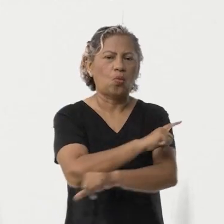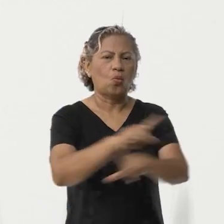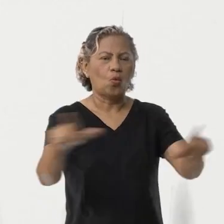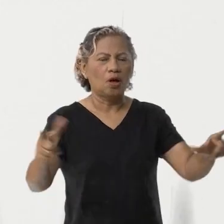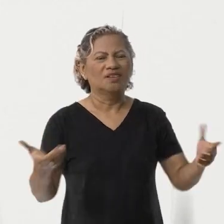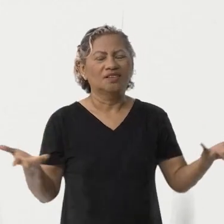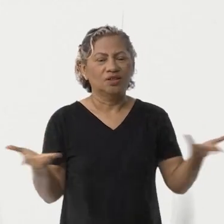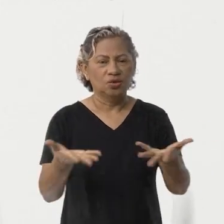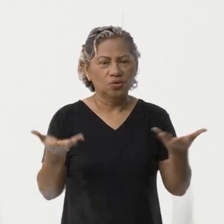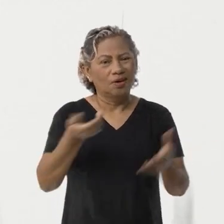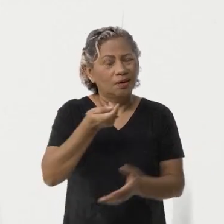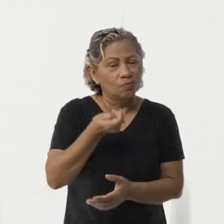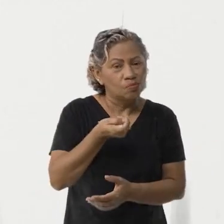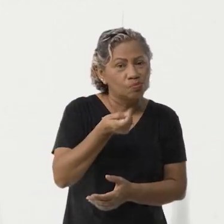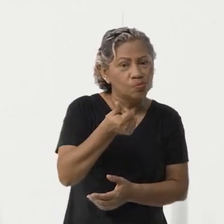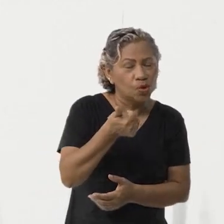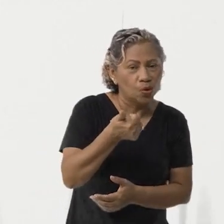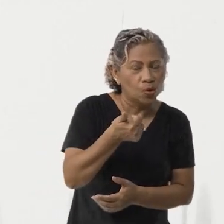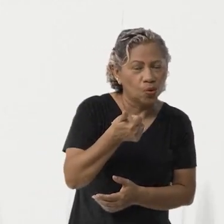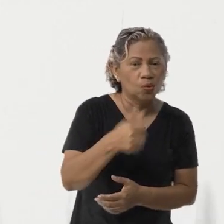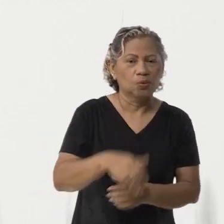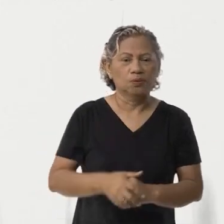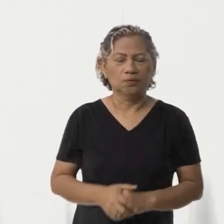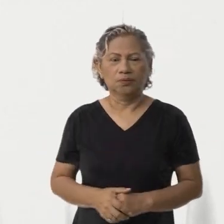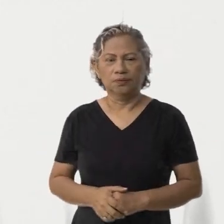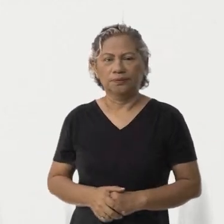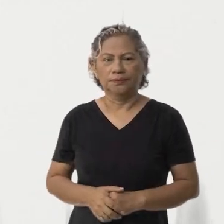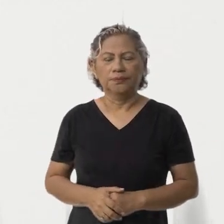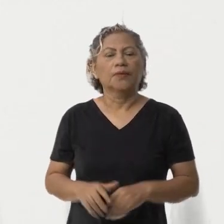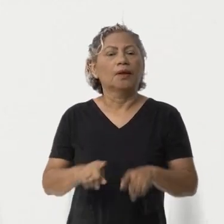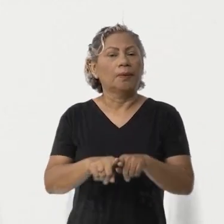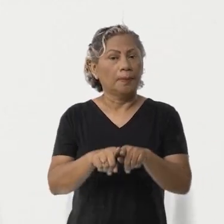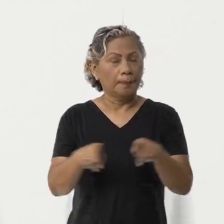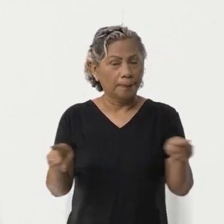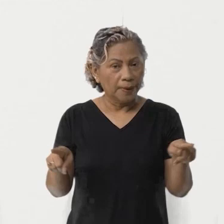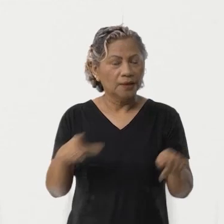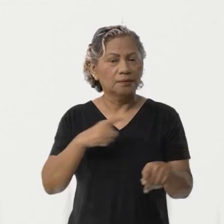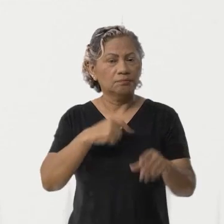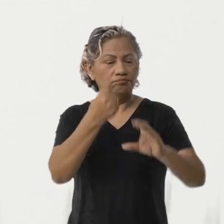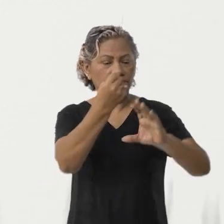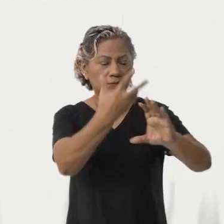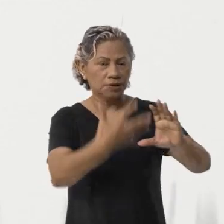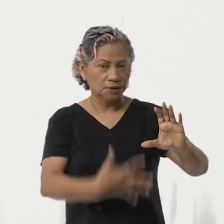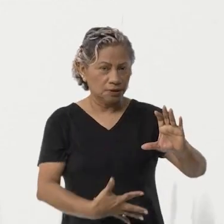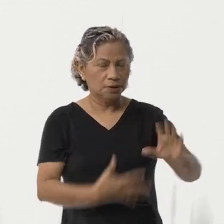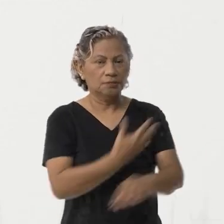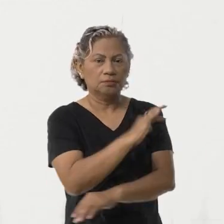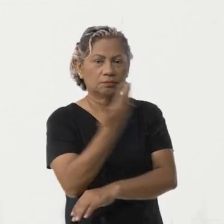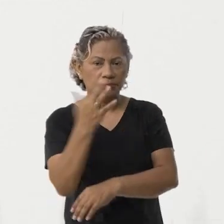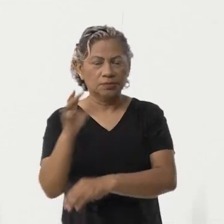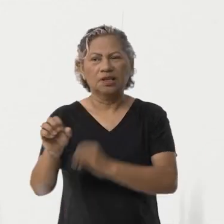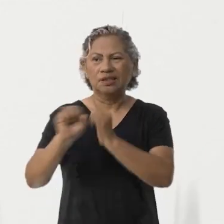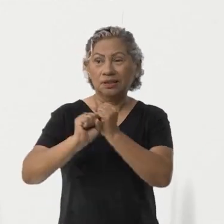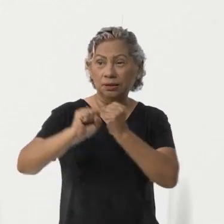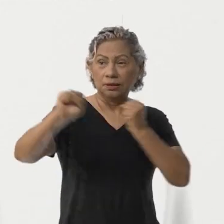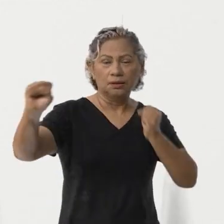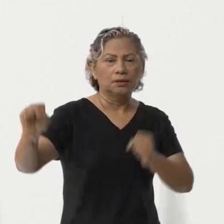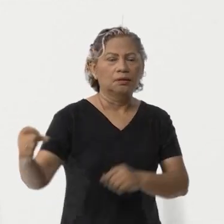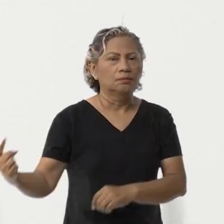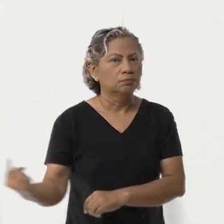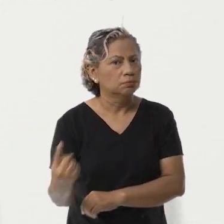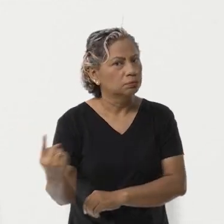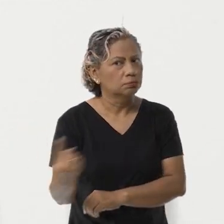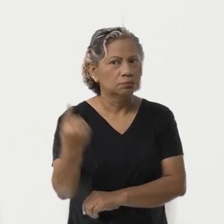acabou que essa vegetação foi sendo desmatada e hoje só existem em áreas preservadas. No entanto, a gente tem